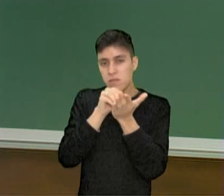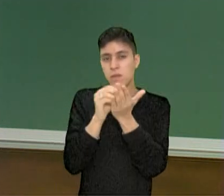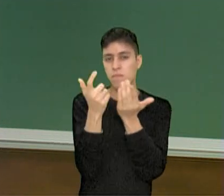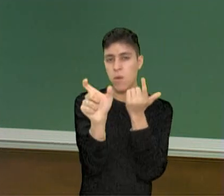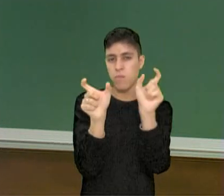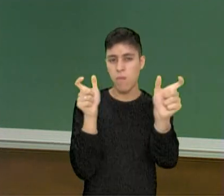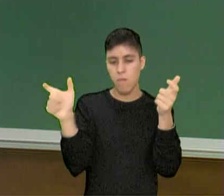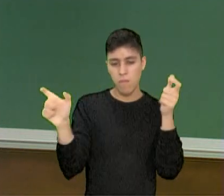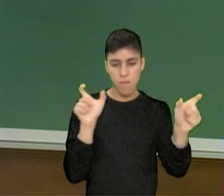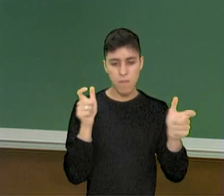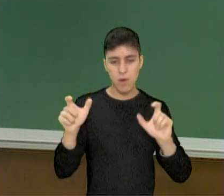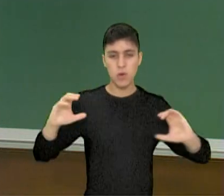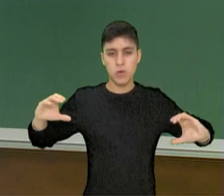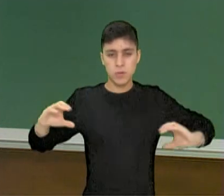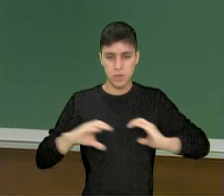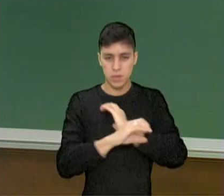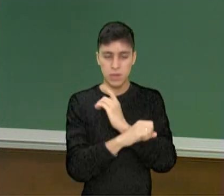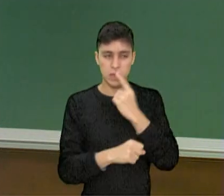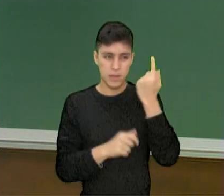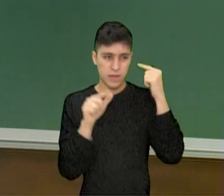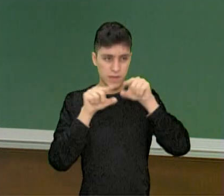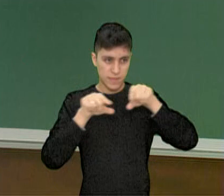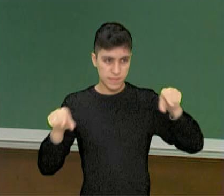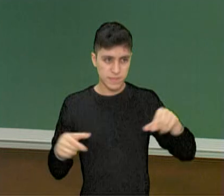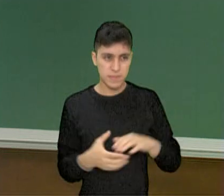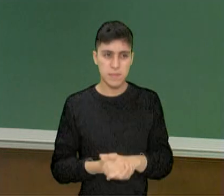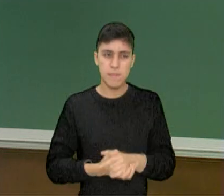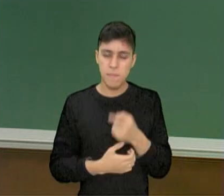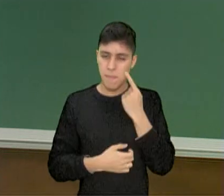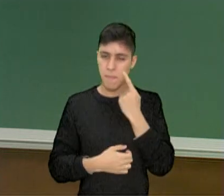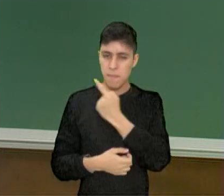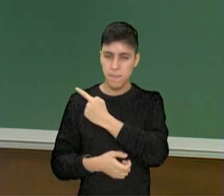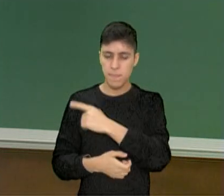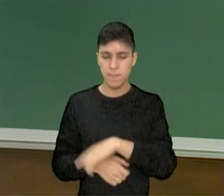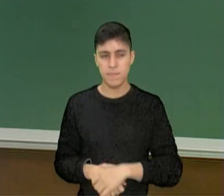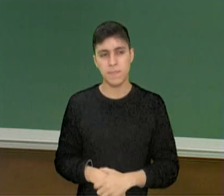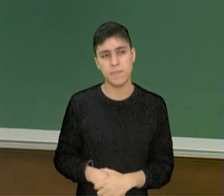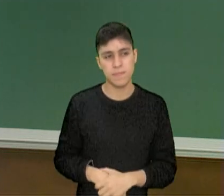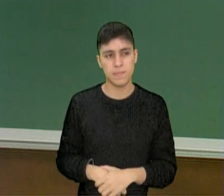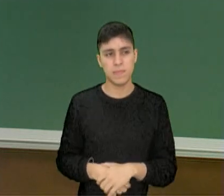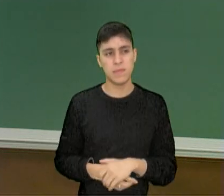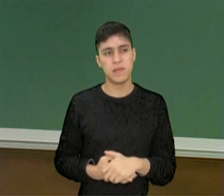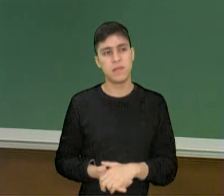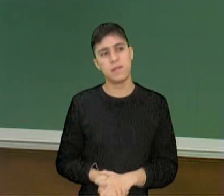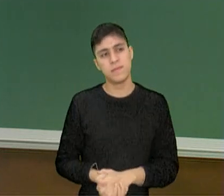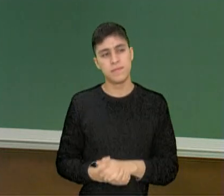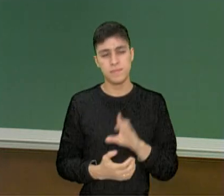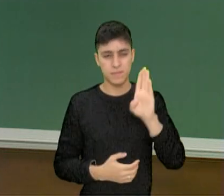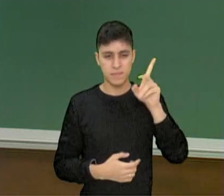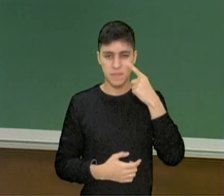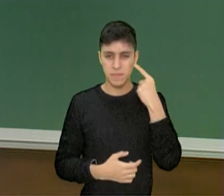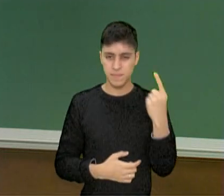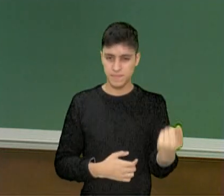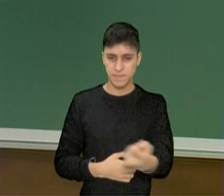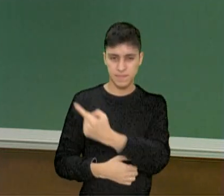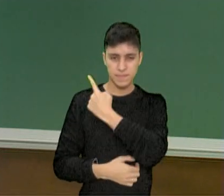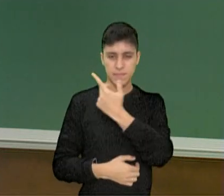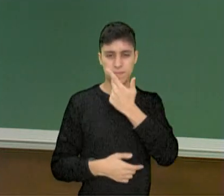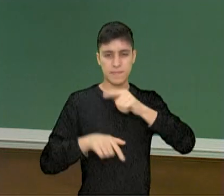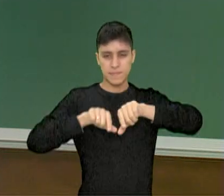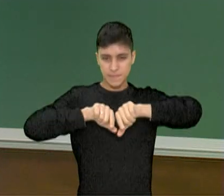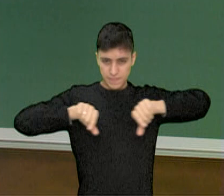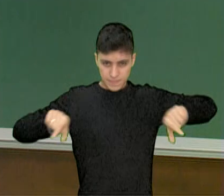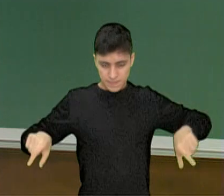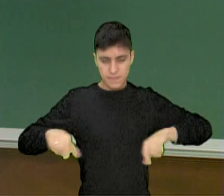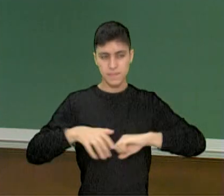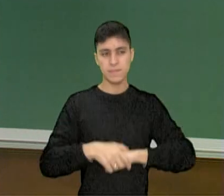exercício, ok? Então, nós temos a frase A. Los niños sobre la naturaleza. B. Mis amigos y yo